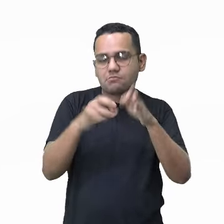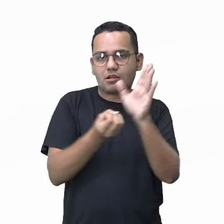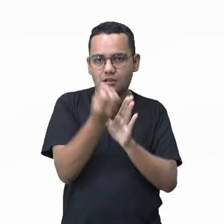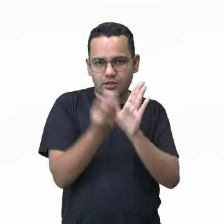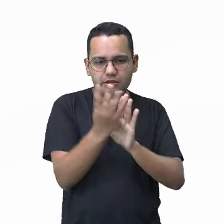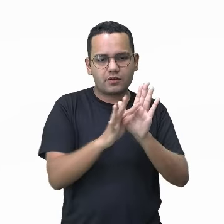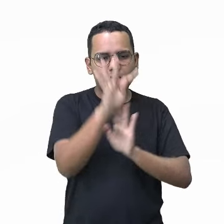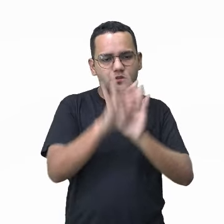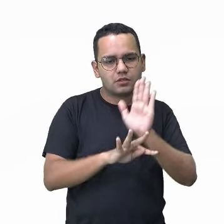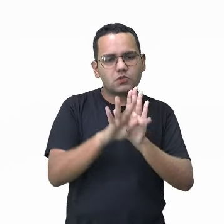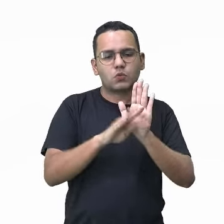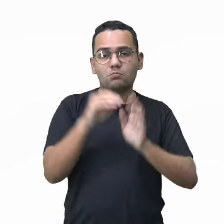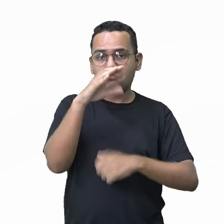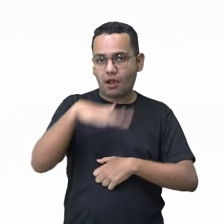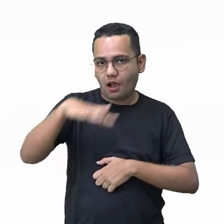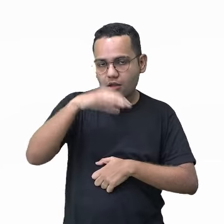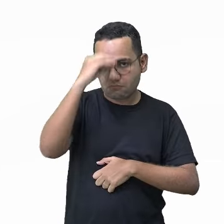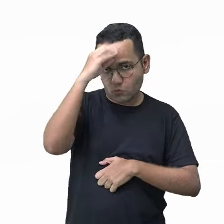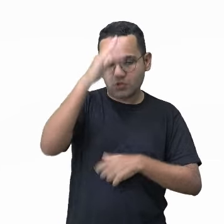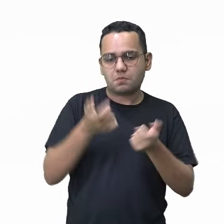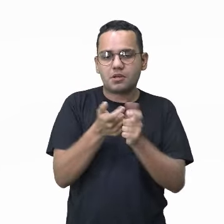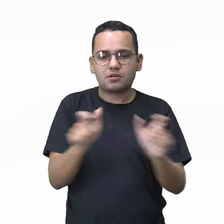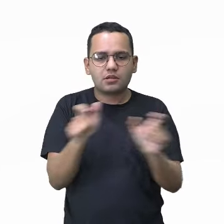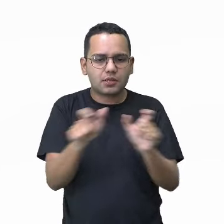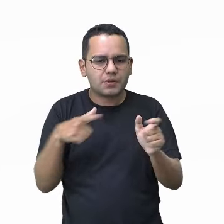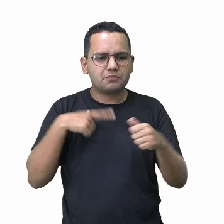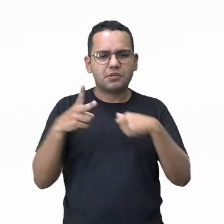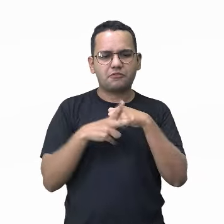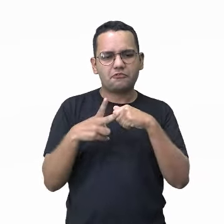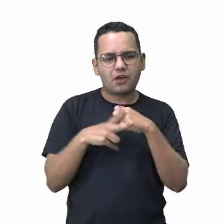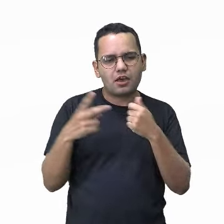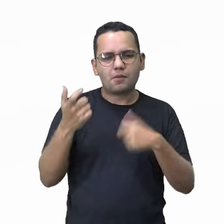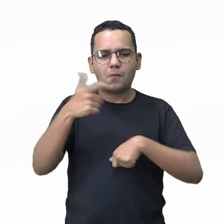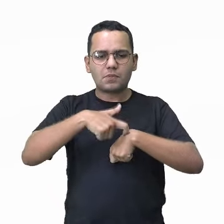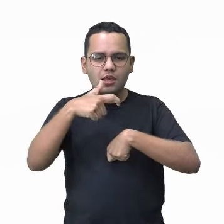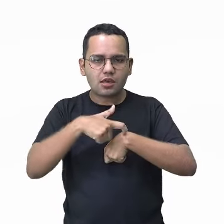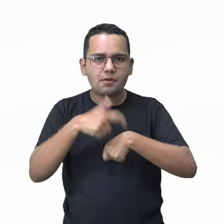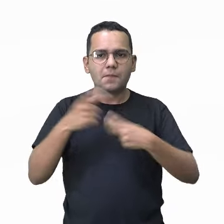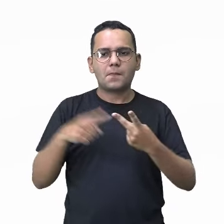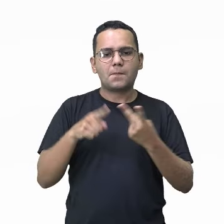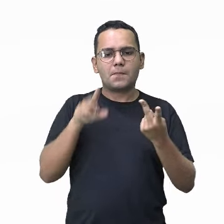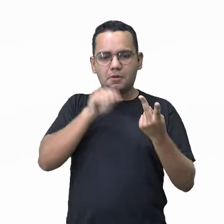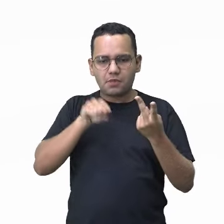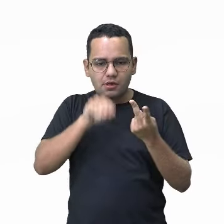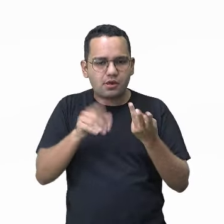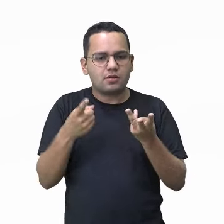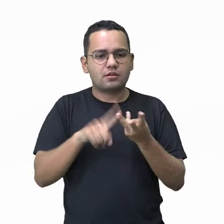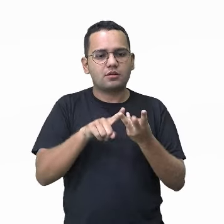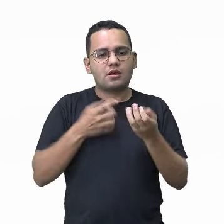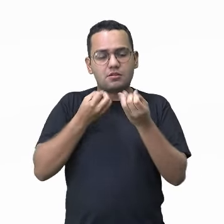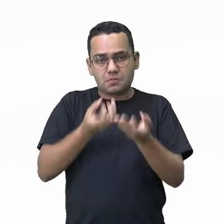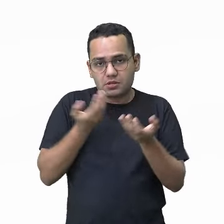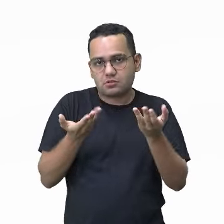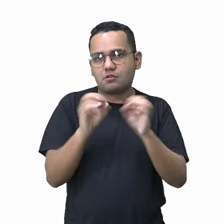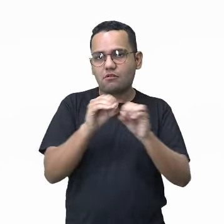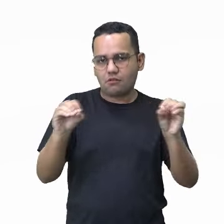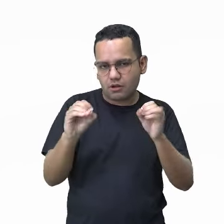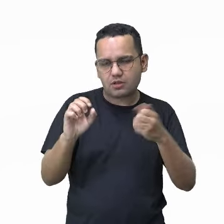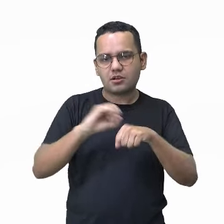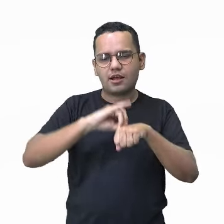textos conhecimento gramatical verbos modais tempos e modos verbais expressões modais